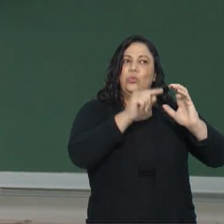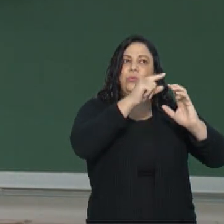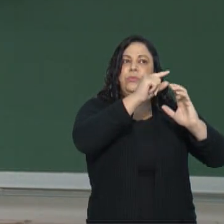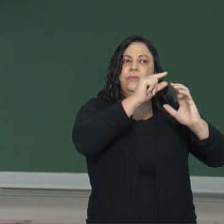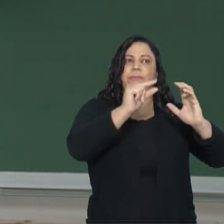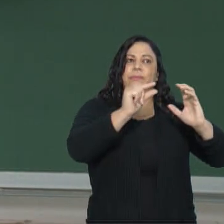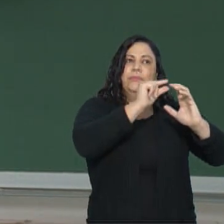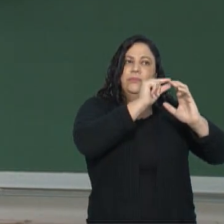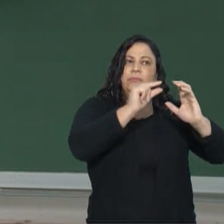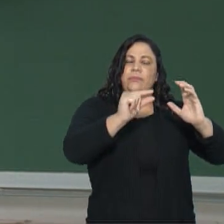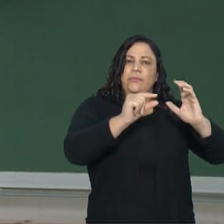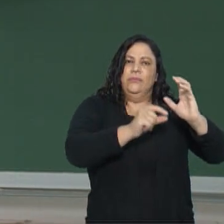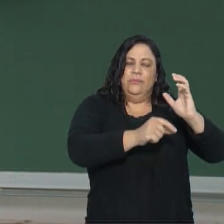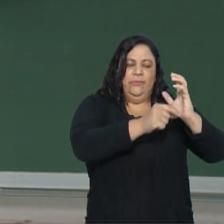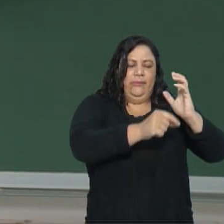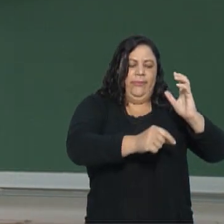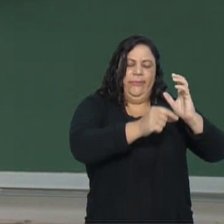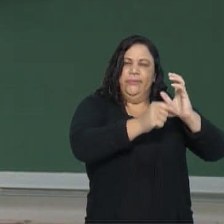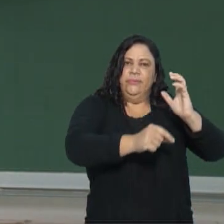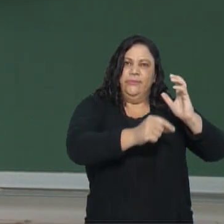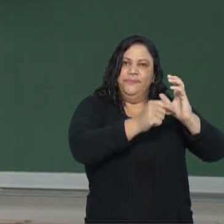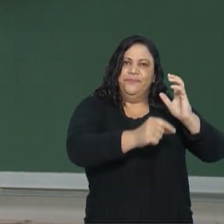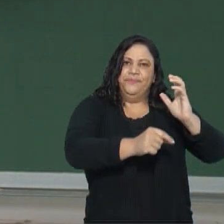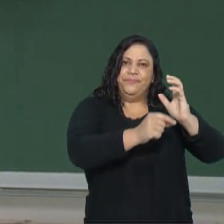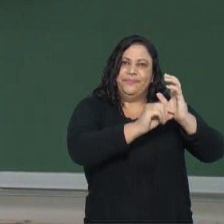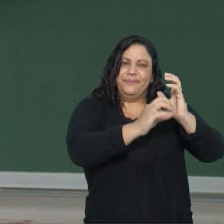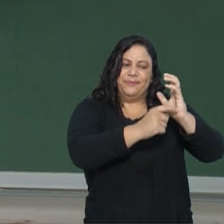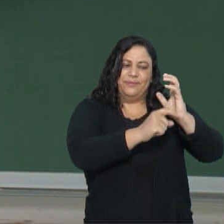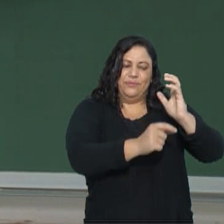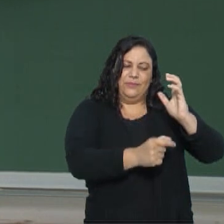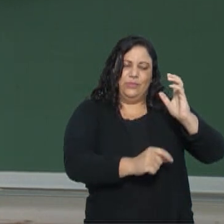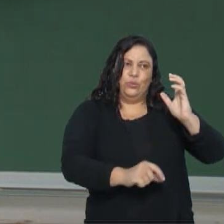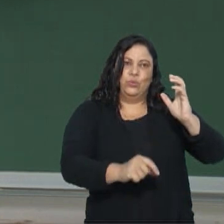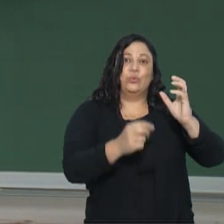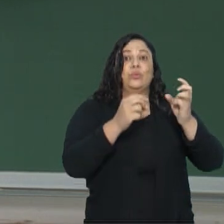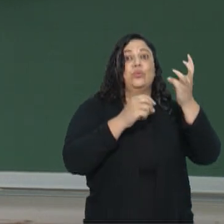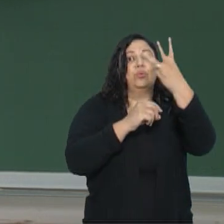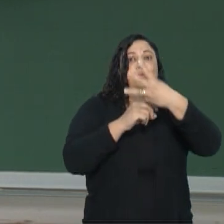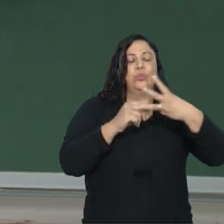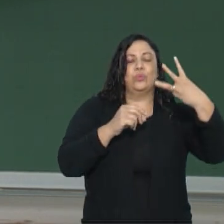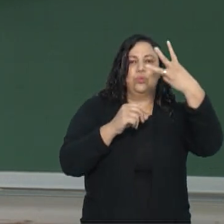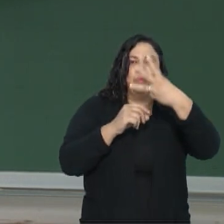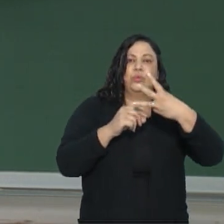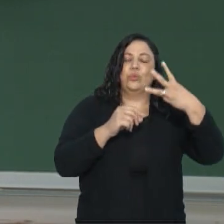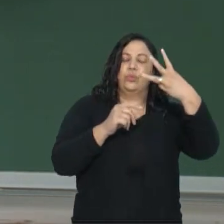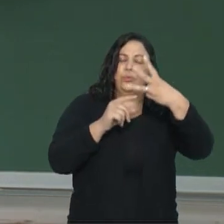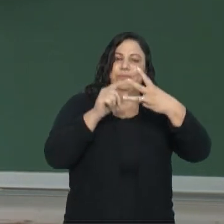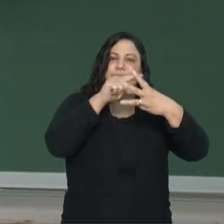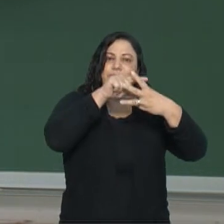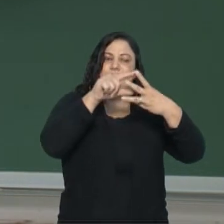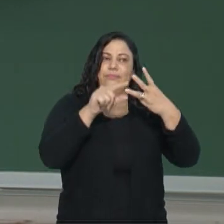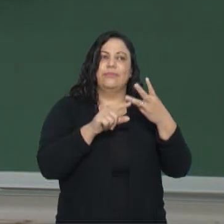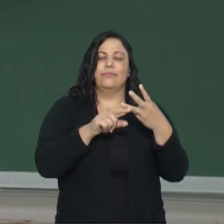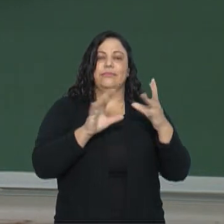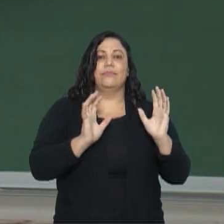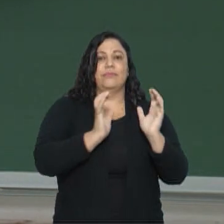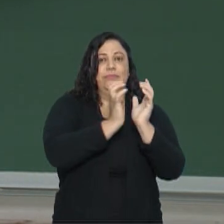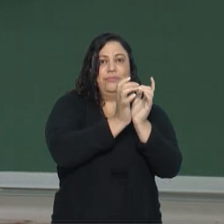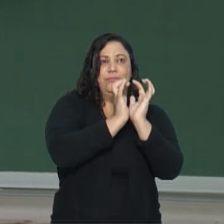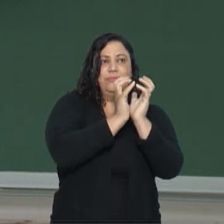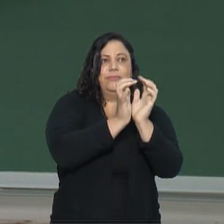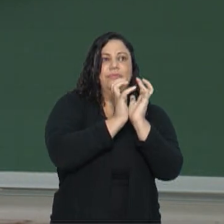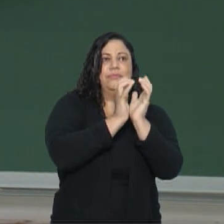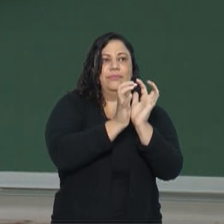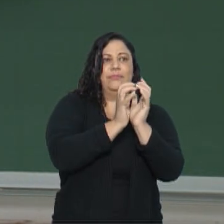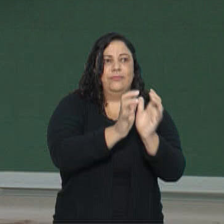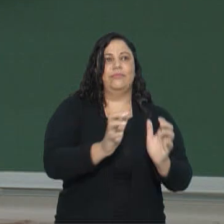nome, é o nosso tronco encefálico. Os 3 fazem um conjunto que é o nosso encéfalo. E ele está